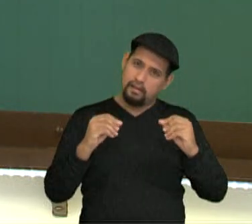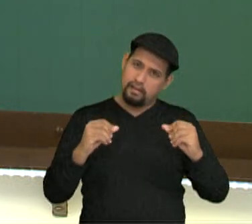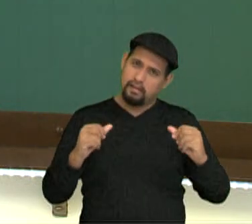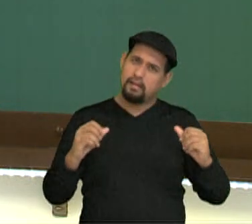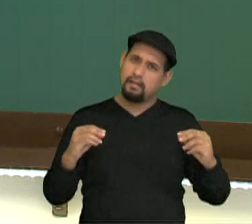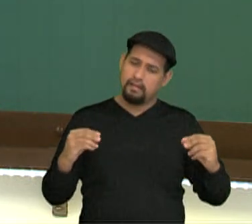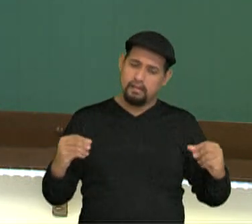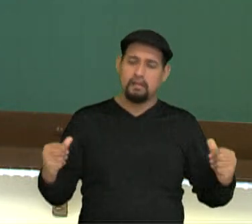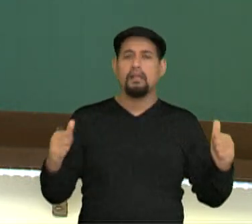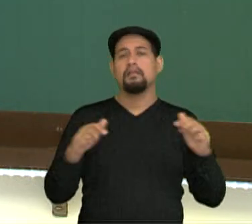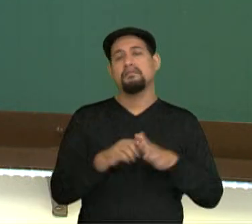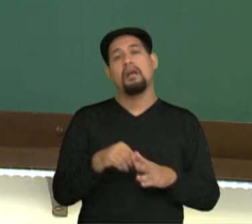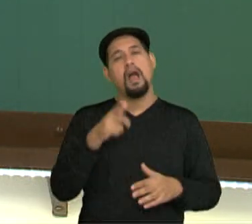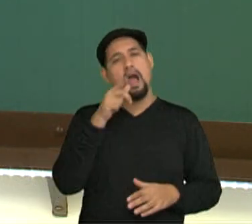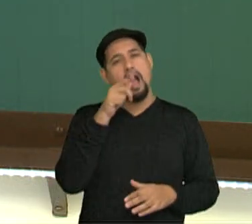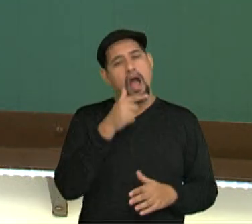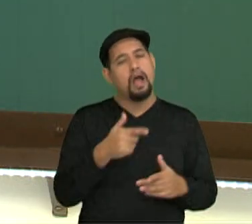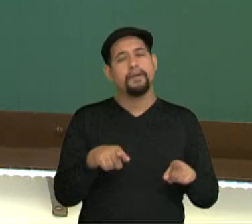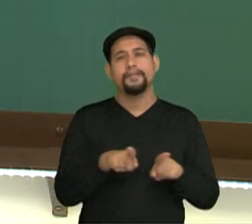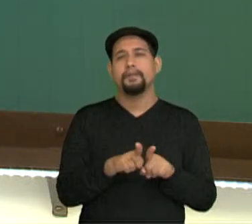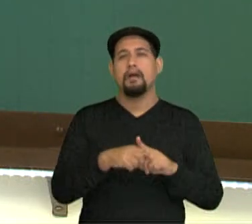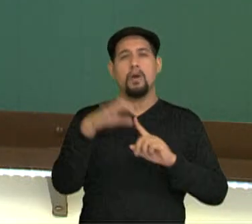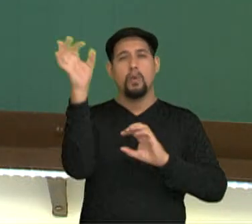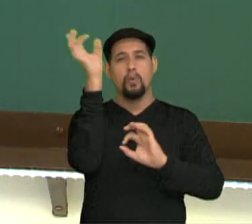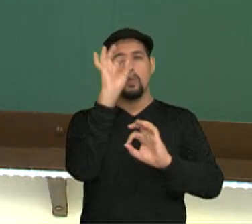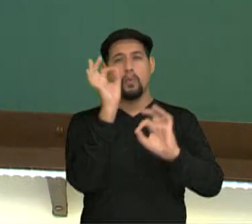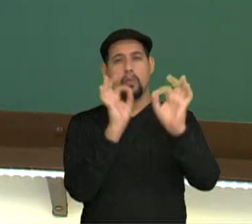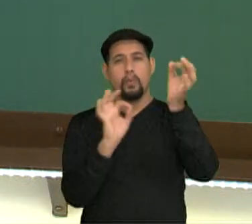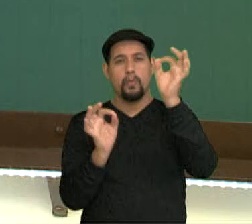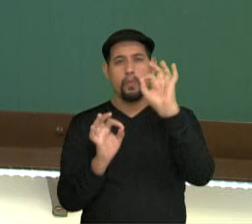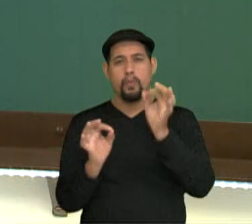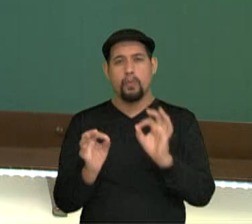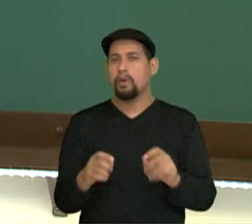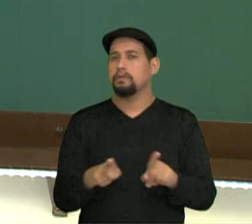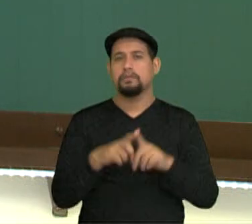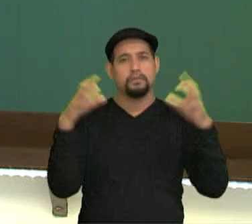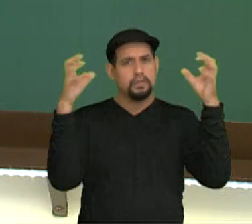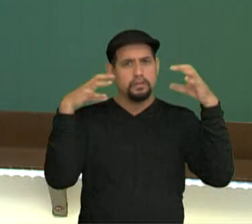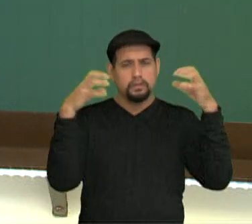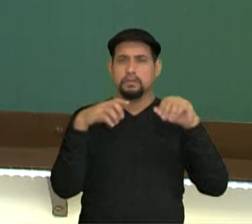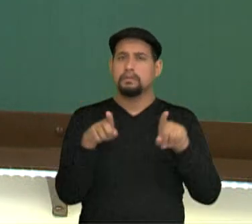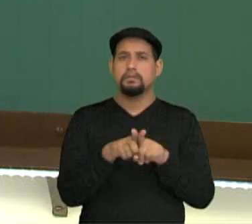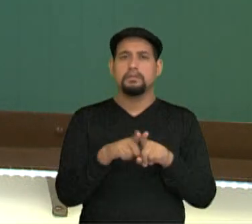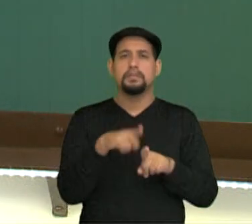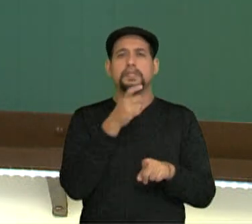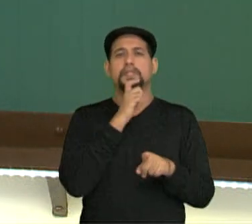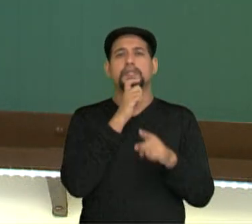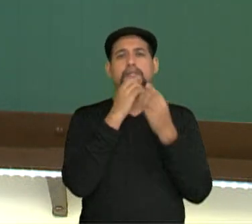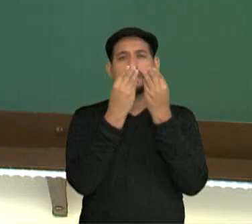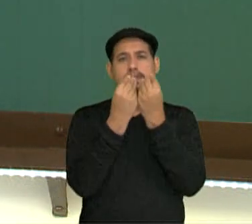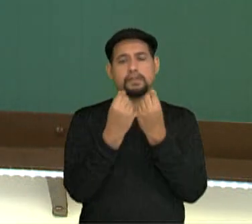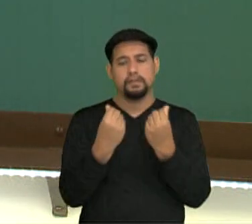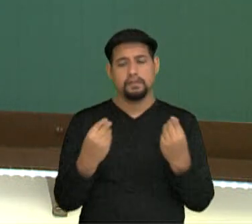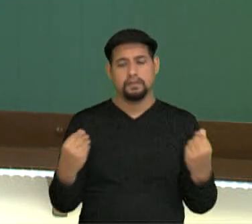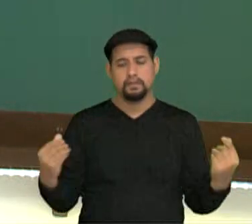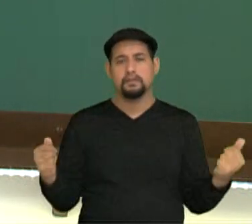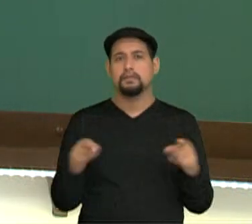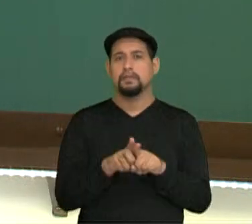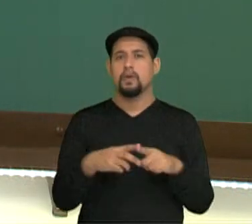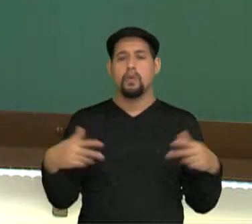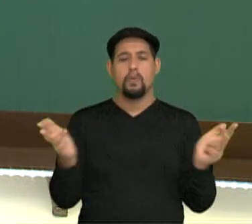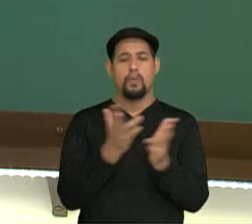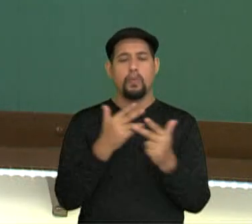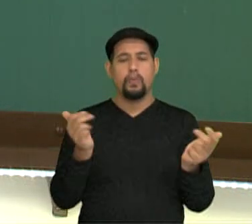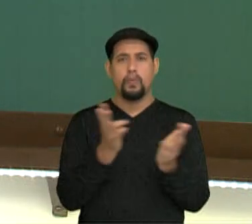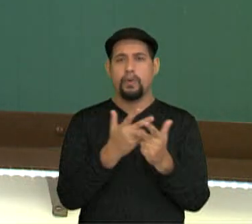da ação da água, da neve, da chuva, do degelo e também da ação do vento e outros fatores que possam